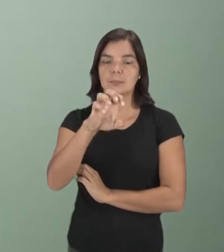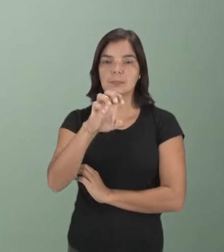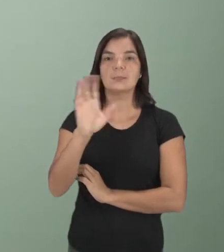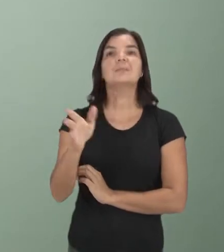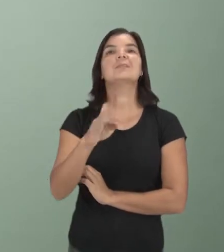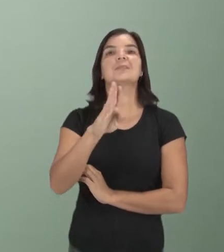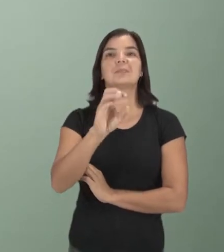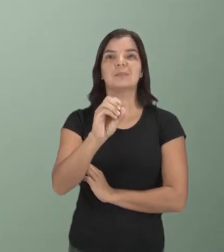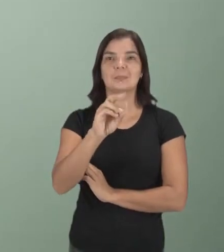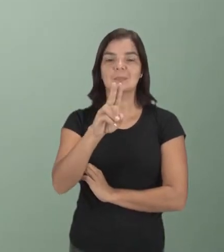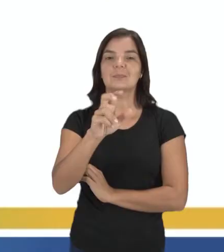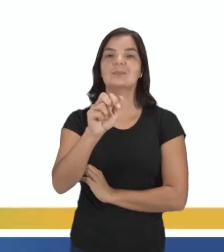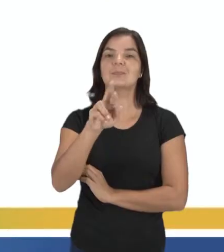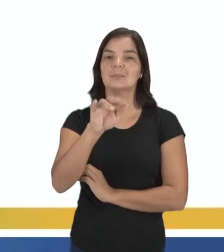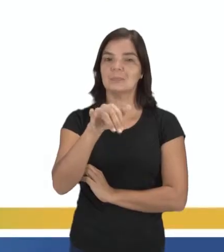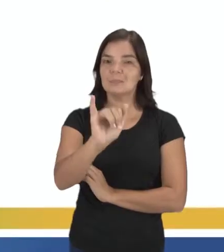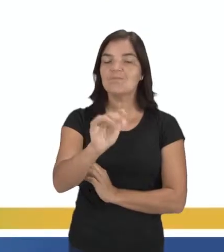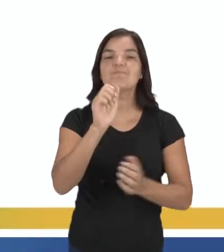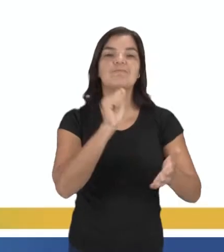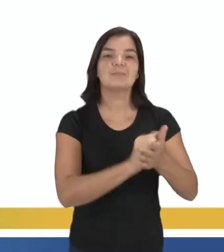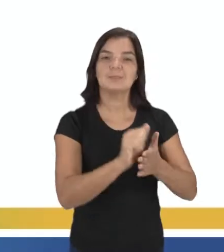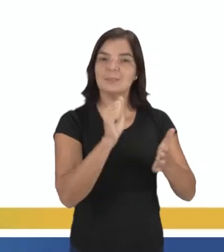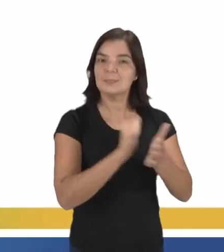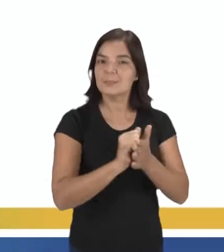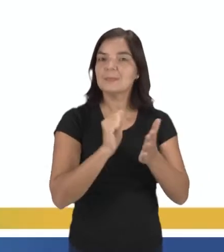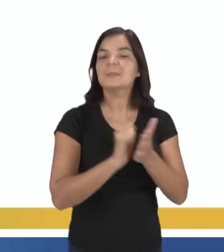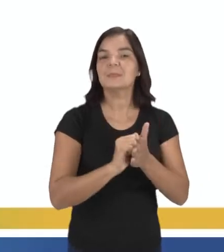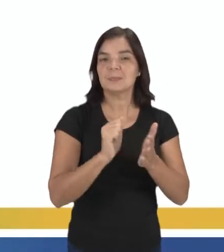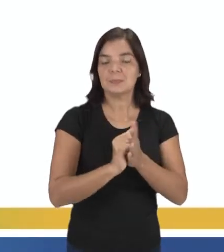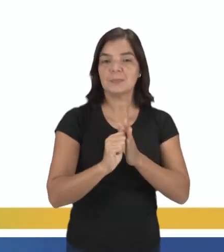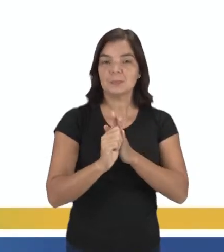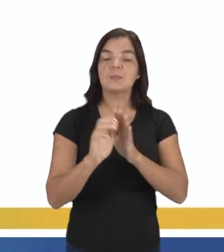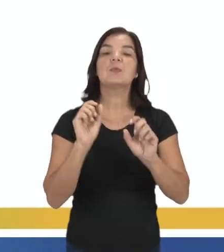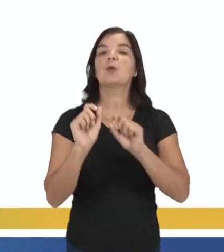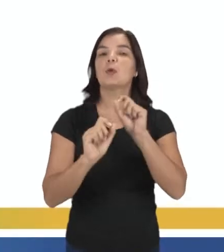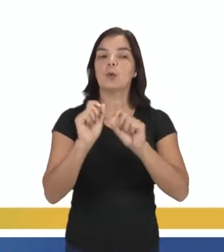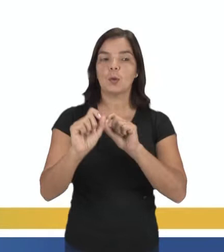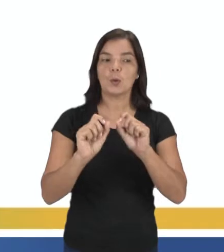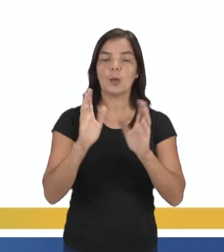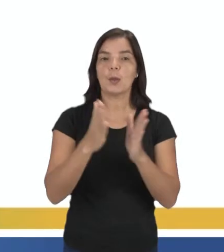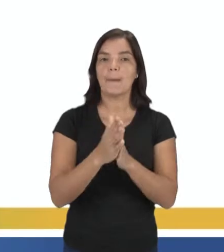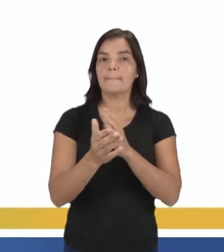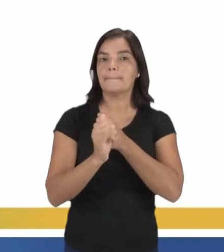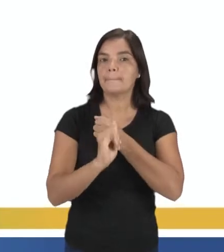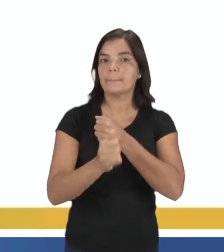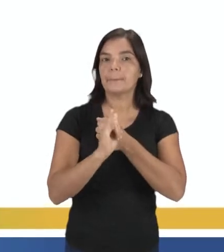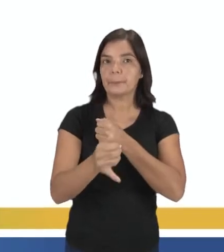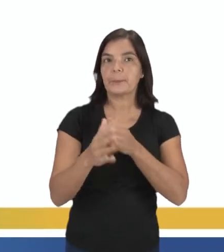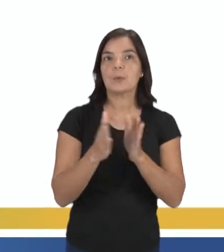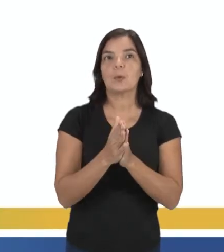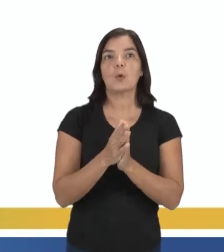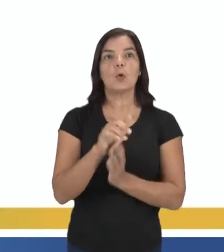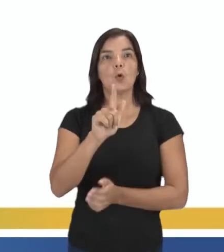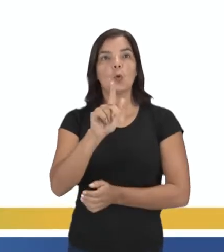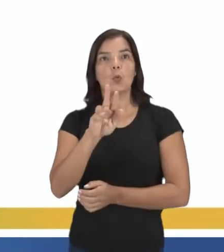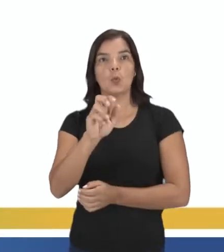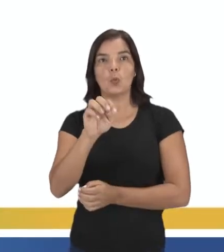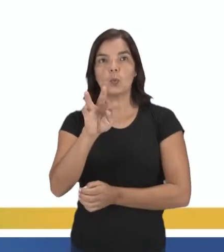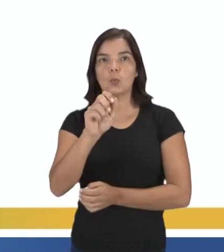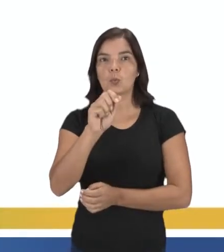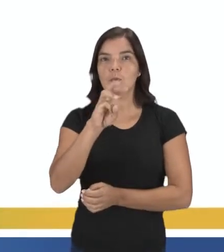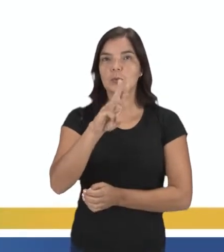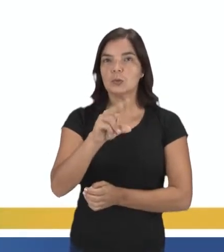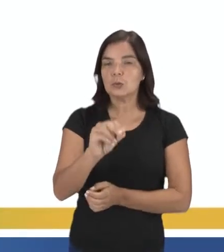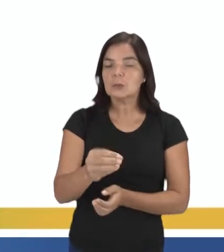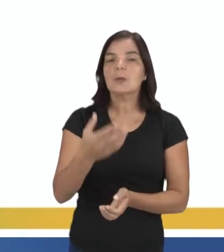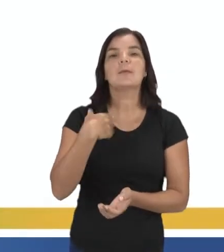Bovary. Essa obra em prosa do autor Gustave Flaubert foi uma obra